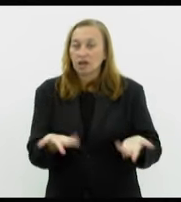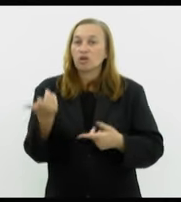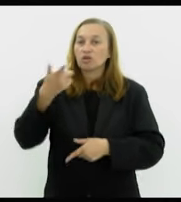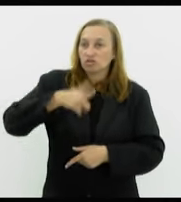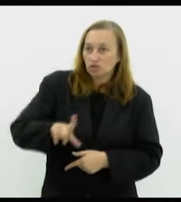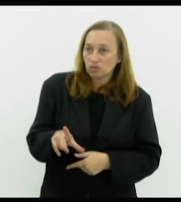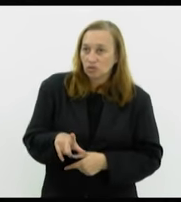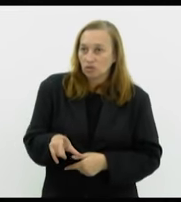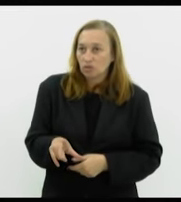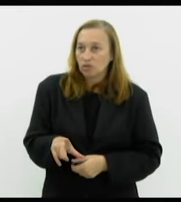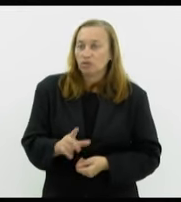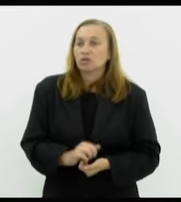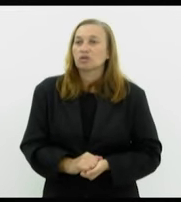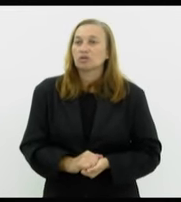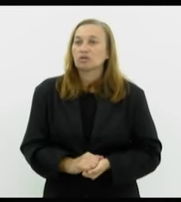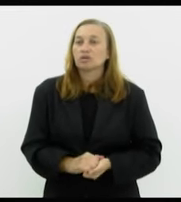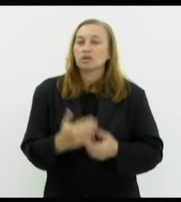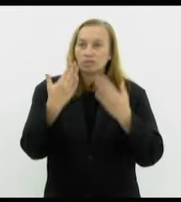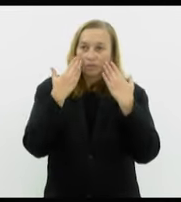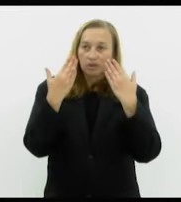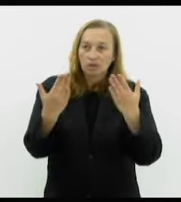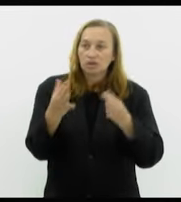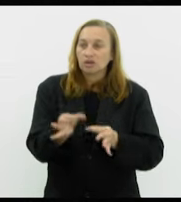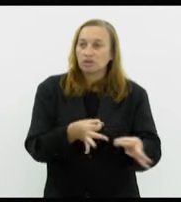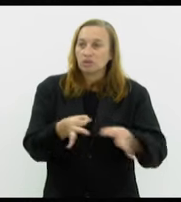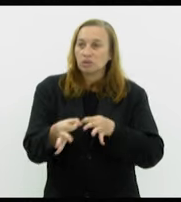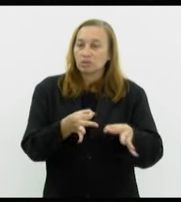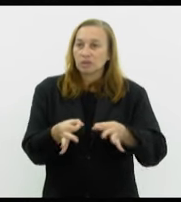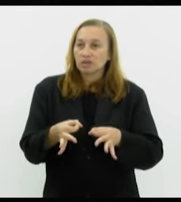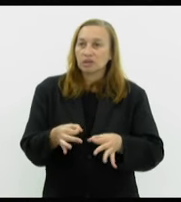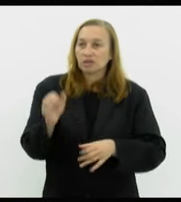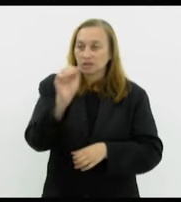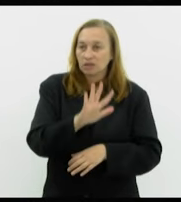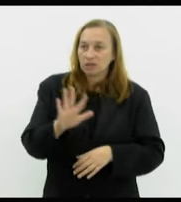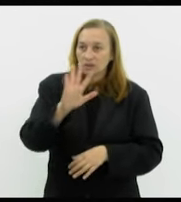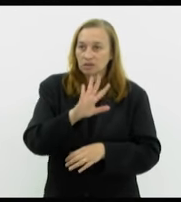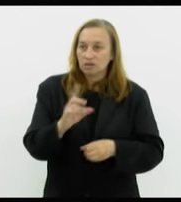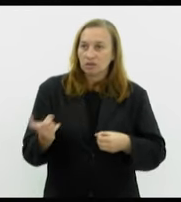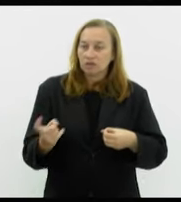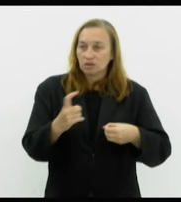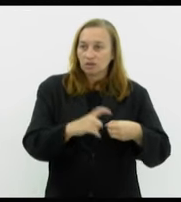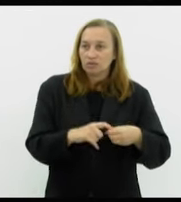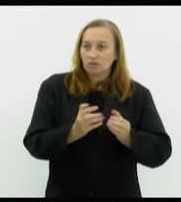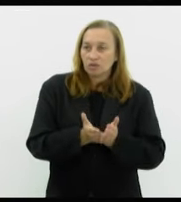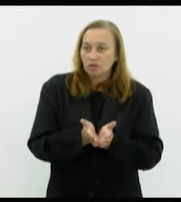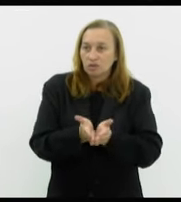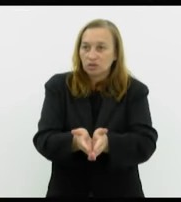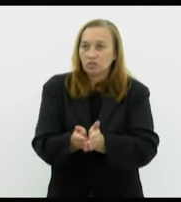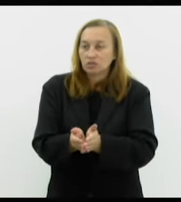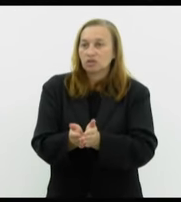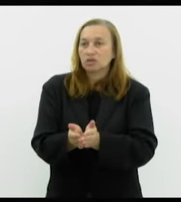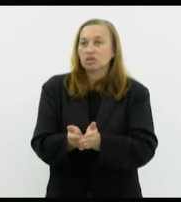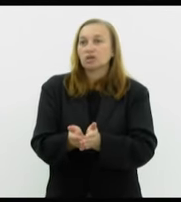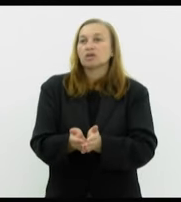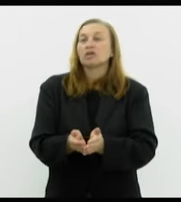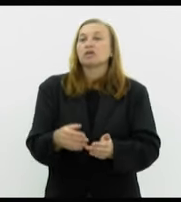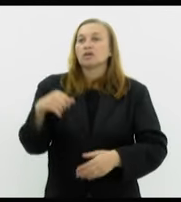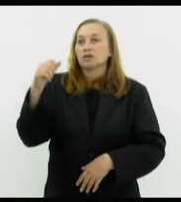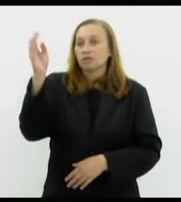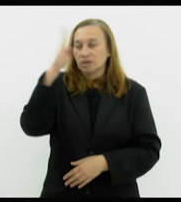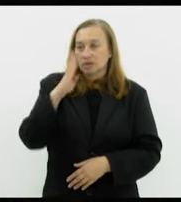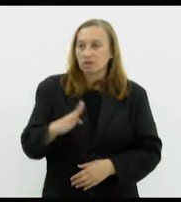novo, através da apresentação do Plano Nacional de Recuperação da Indústria Brasileira, a gente vai